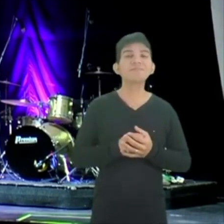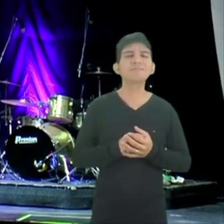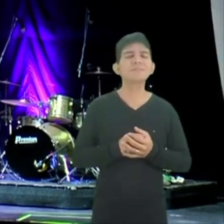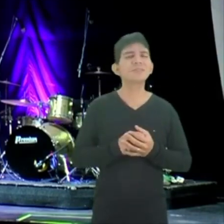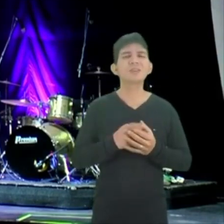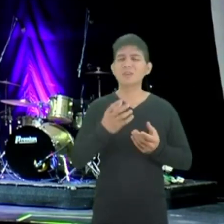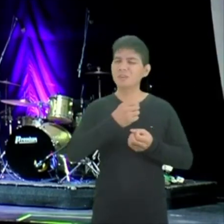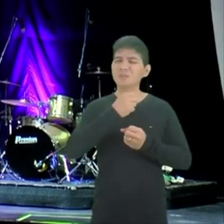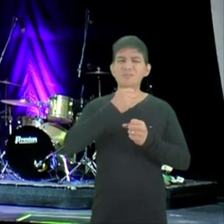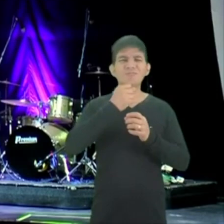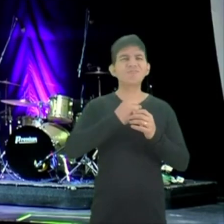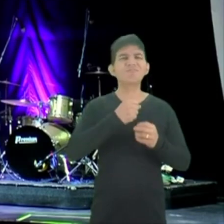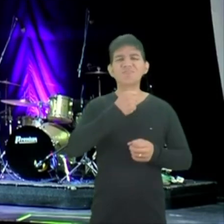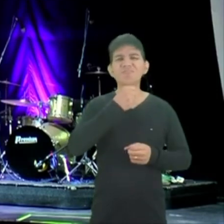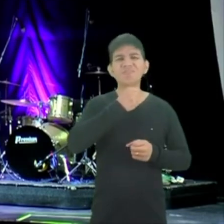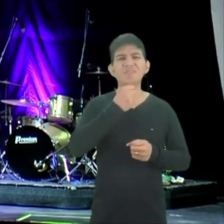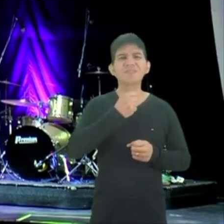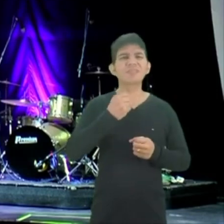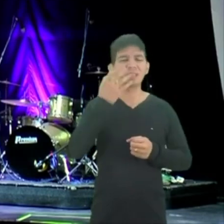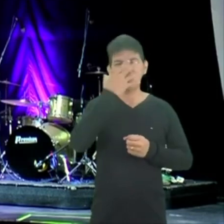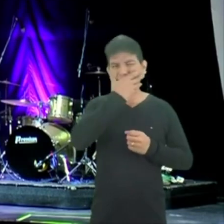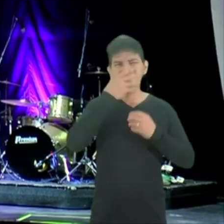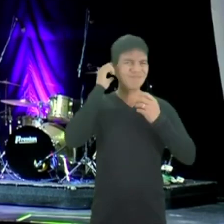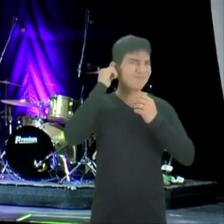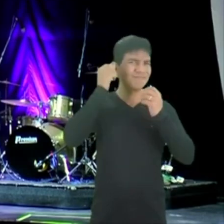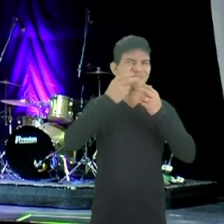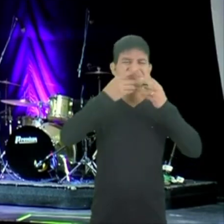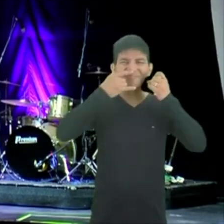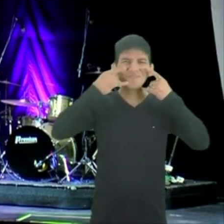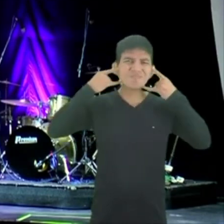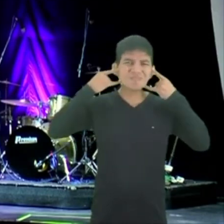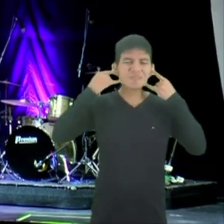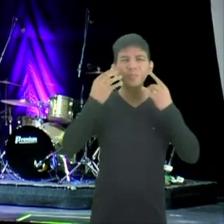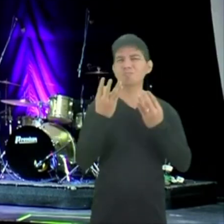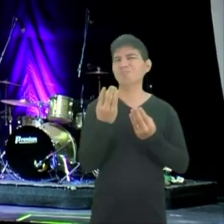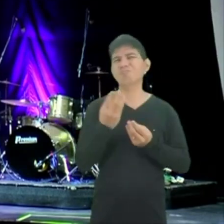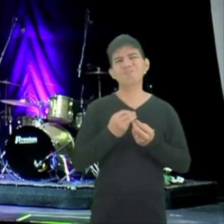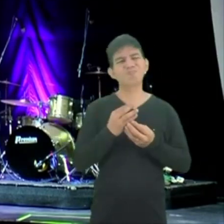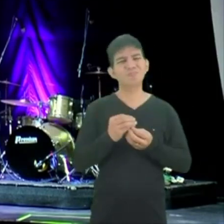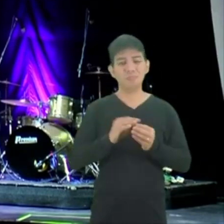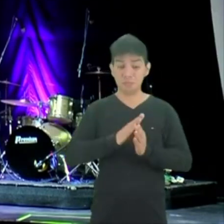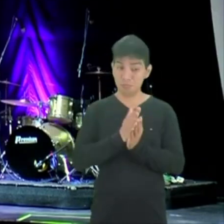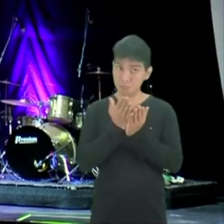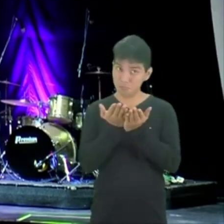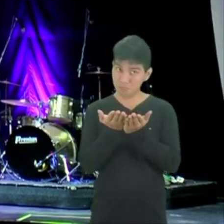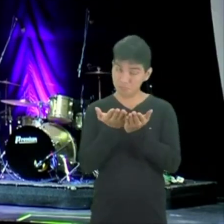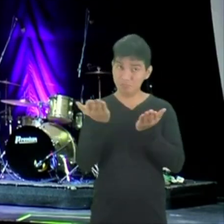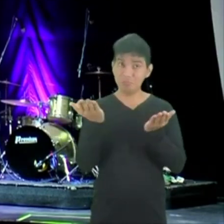o microfone aí tem a máscara para tirar, é muita coisa, né? Aí tem que abrir a Bíblia.